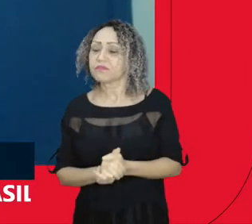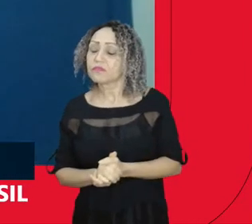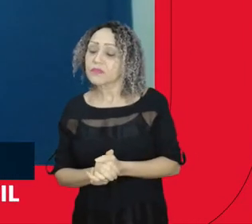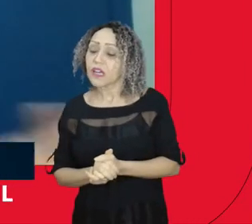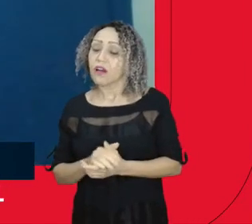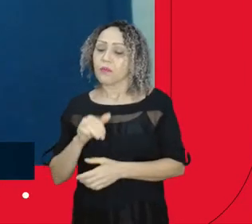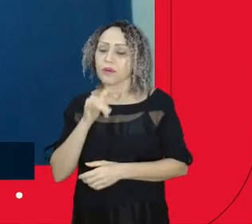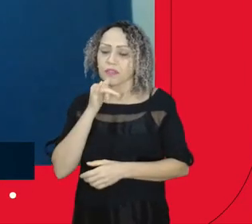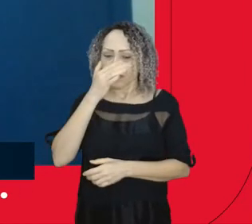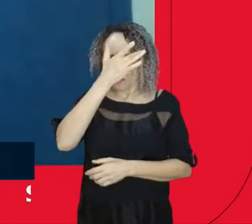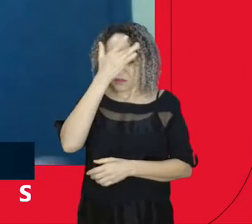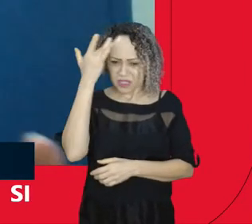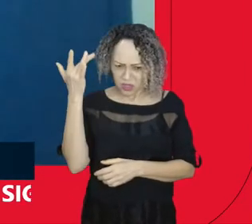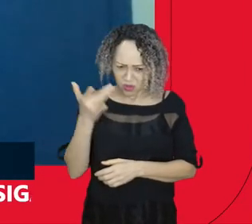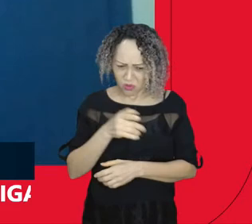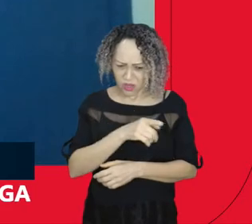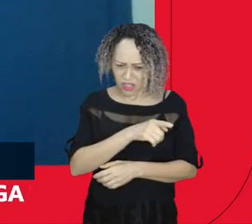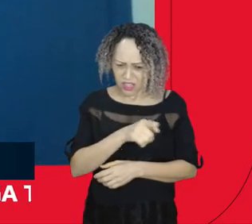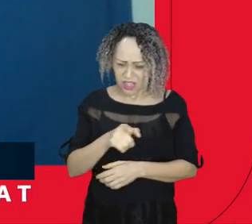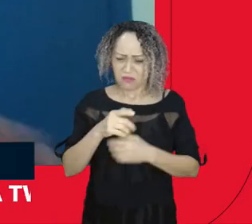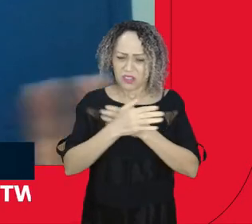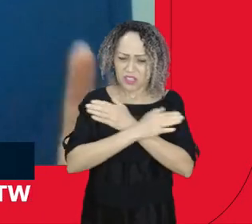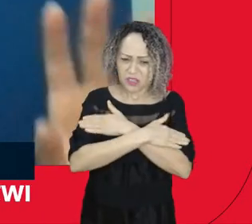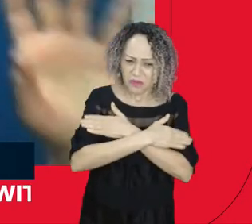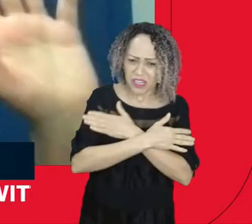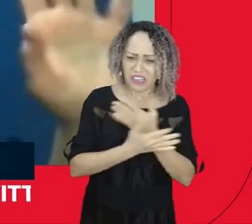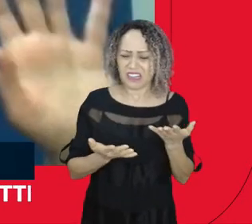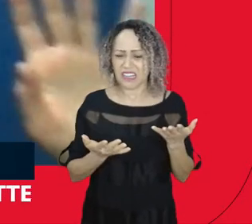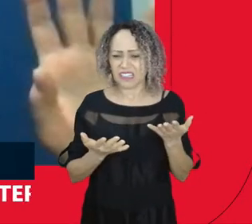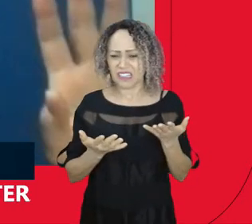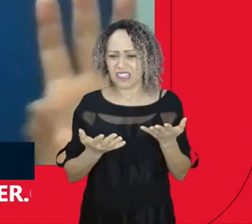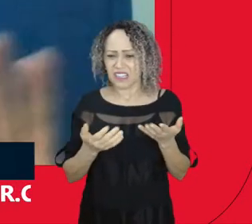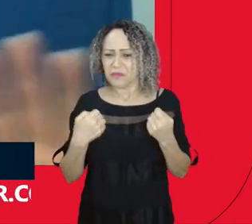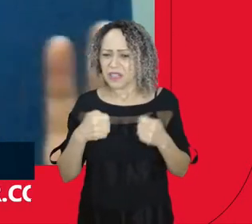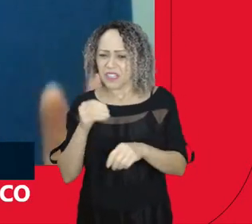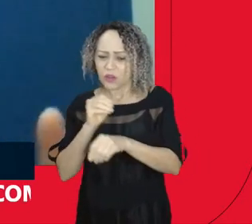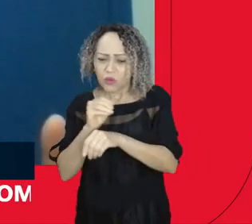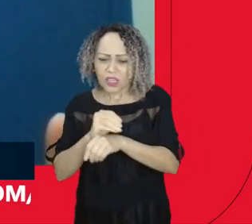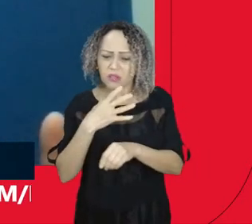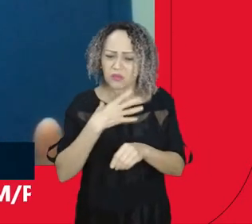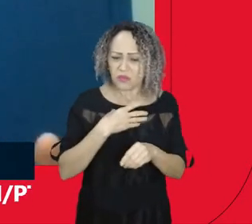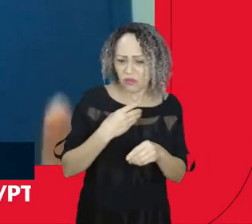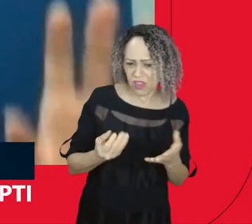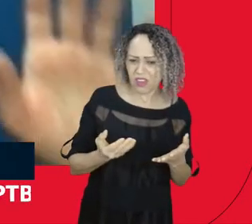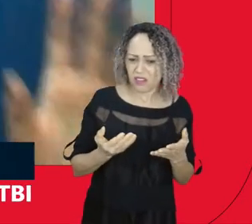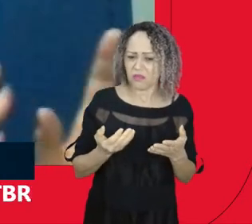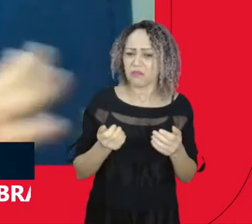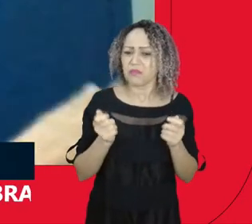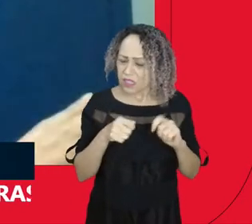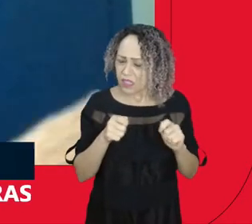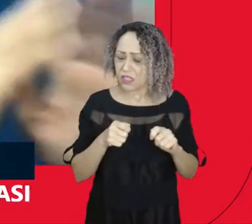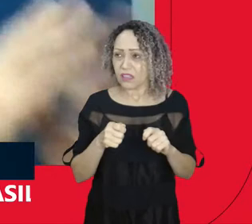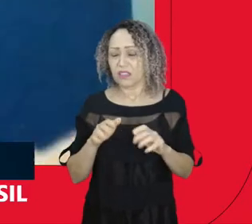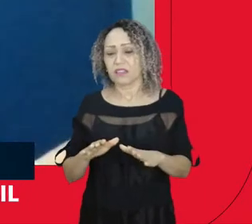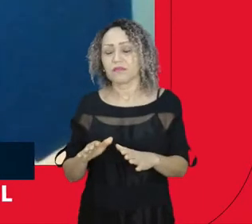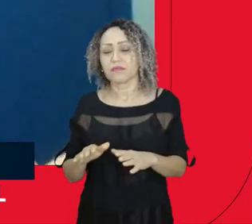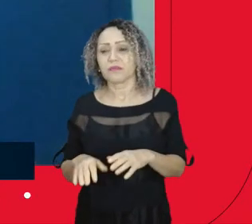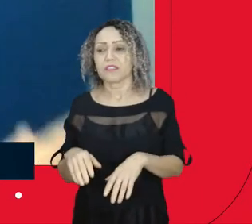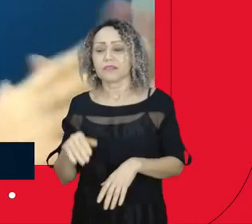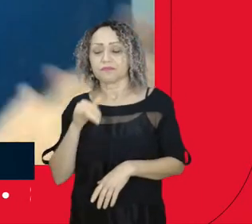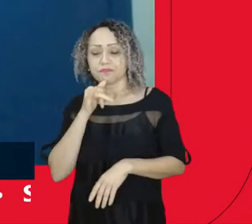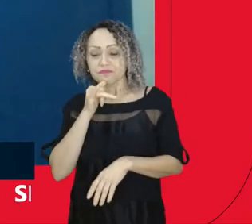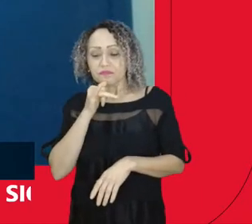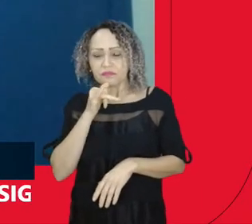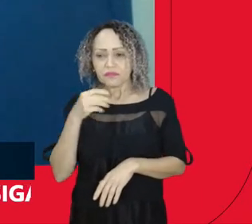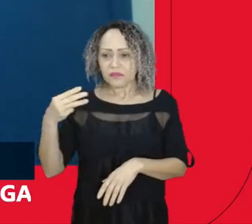ele teria cuidado disso, não na véspera da eleição, porque os 33 milhões não é de hoje, né? A pobreza e a fome vem